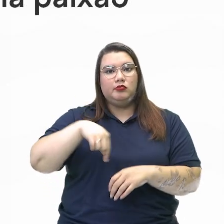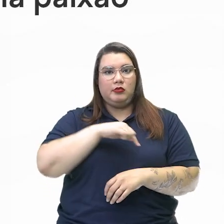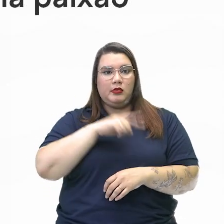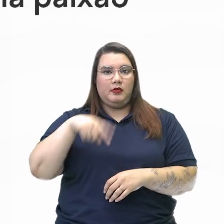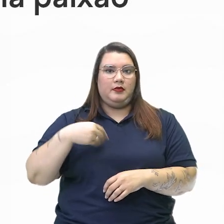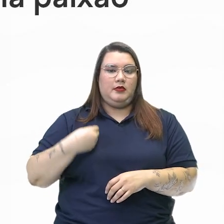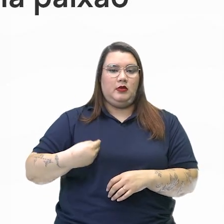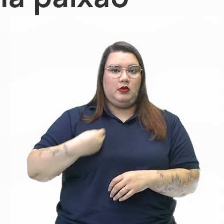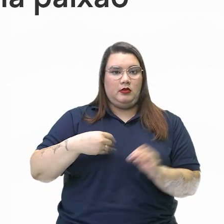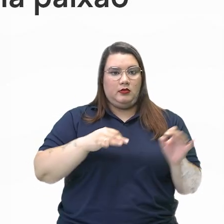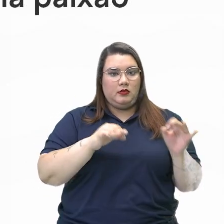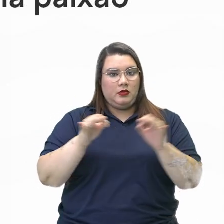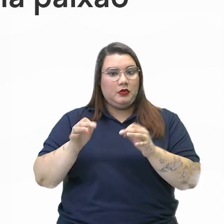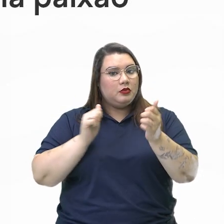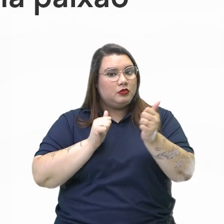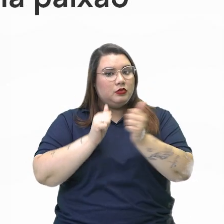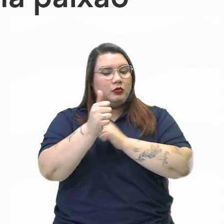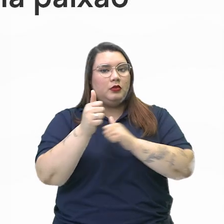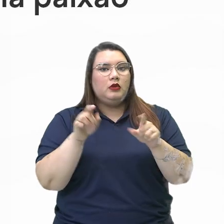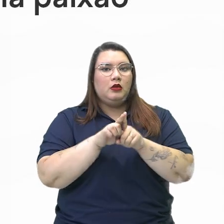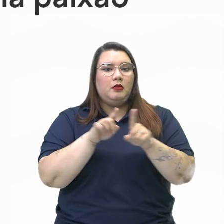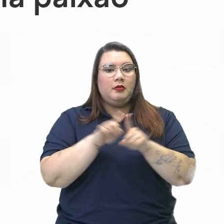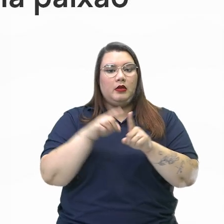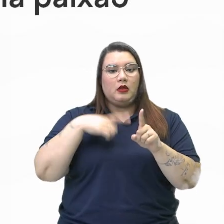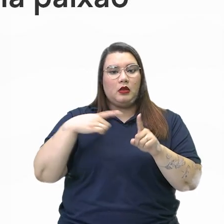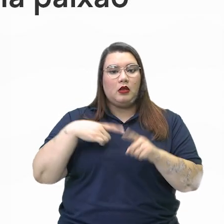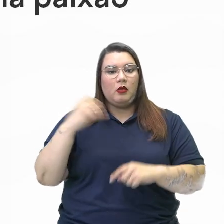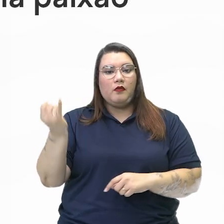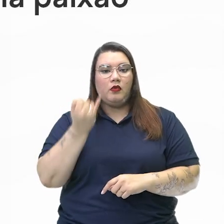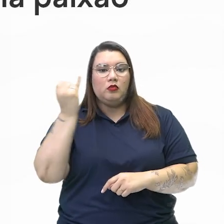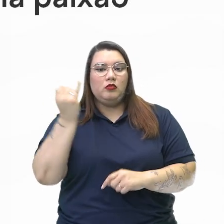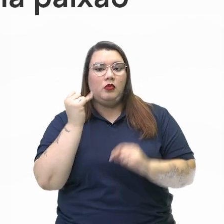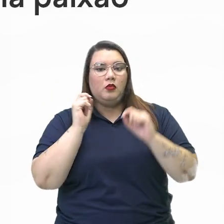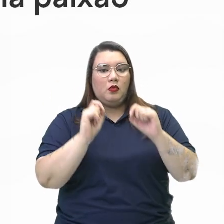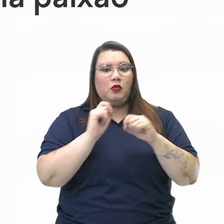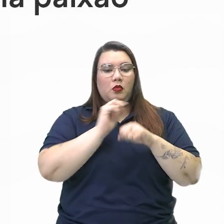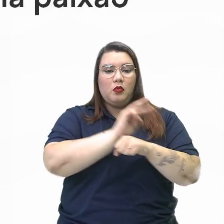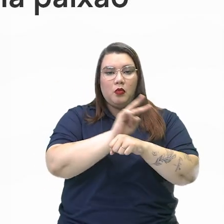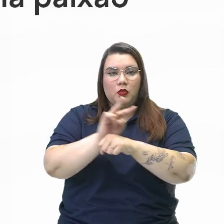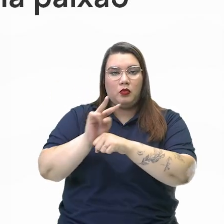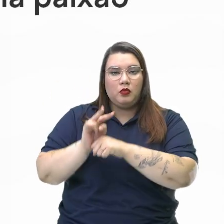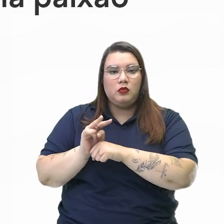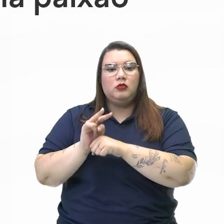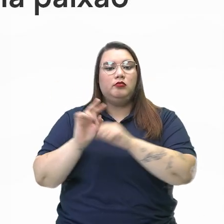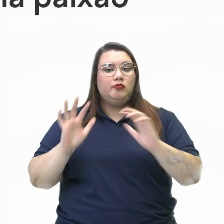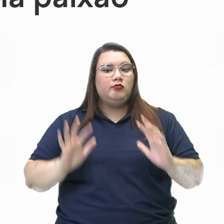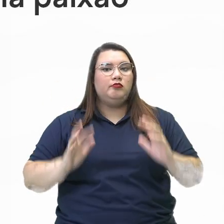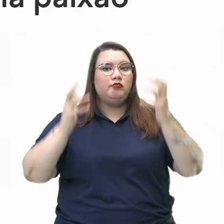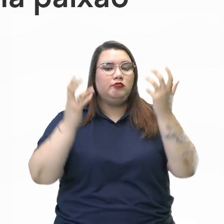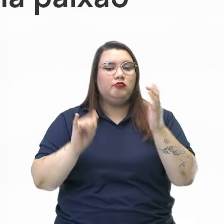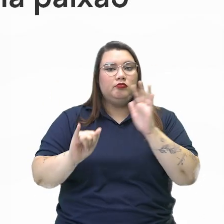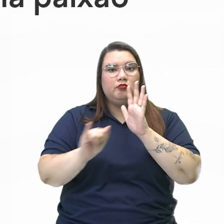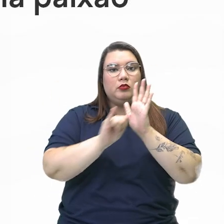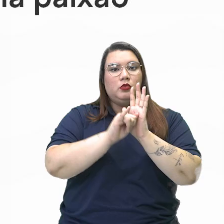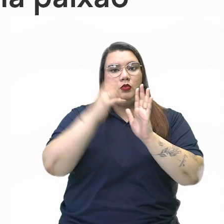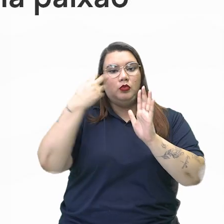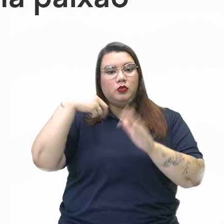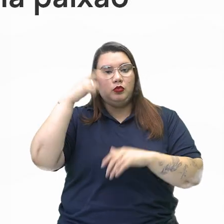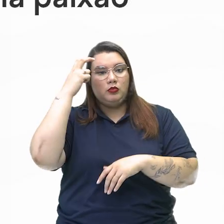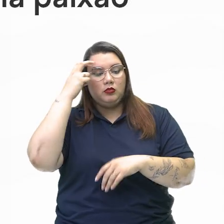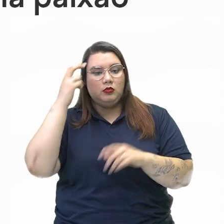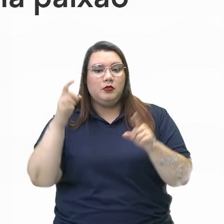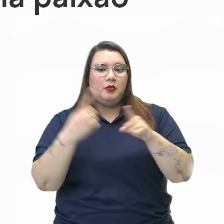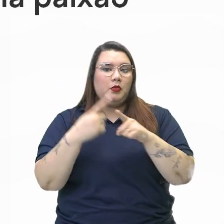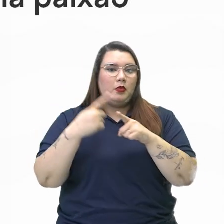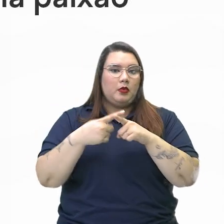O esporte também desempenha um papel vital na preservação e na celebração da identidade cultural, porque